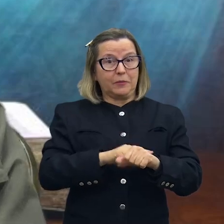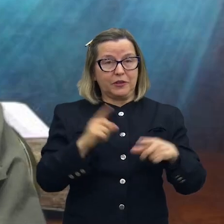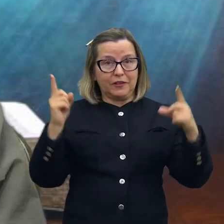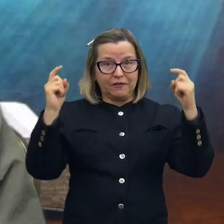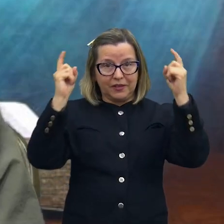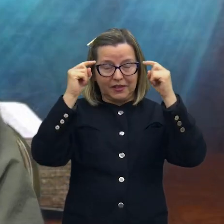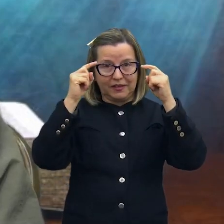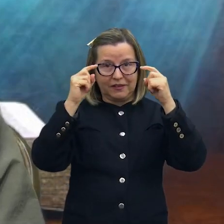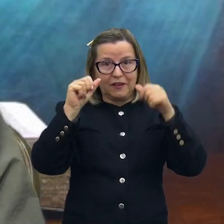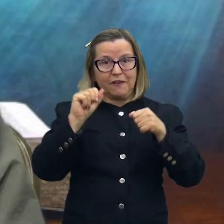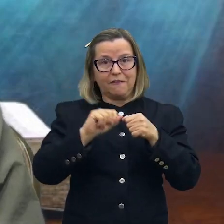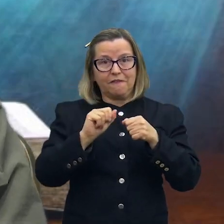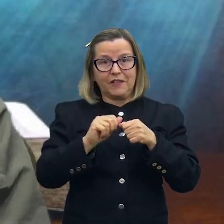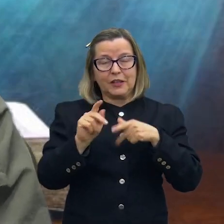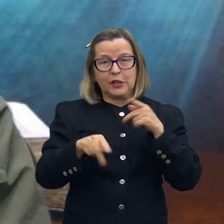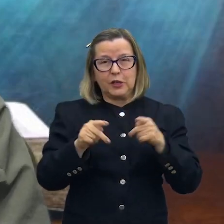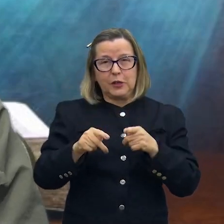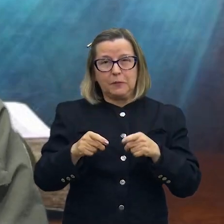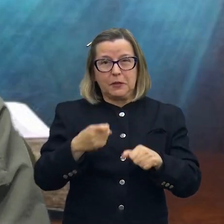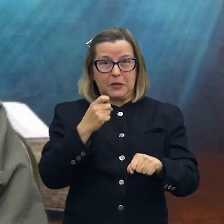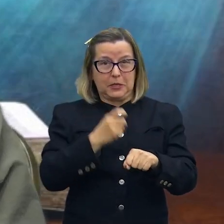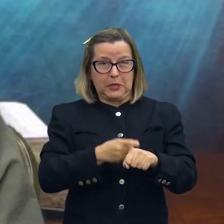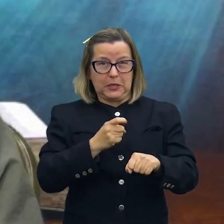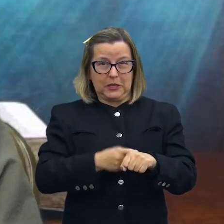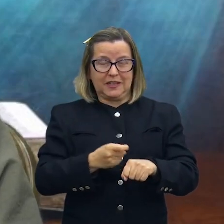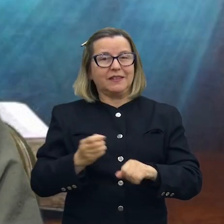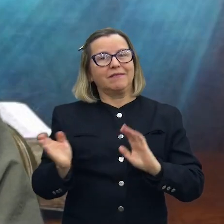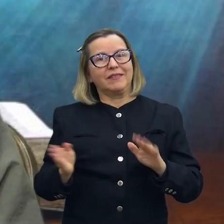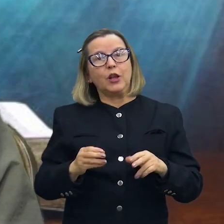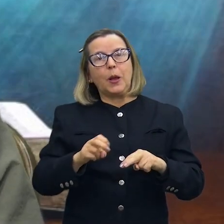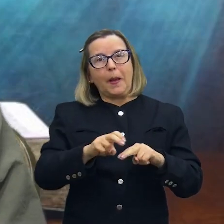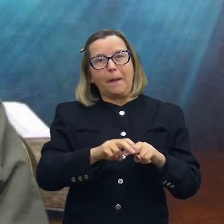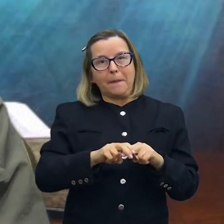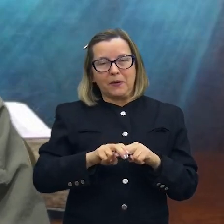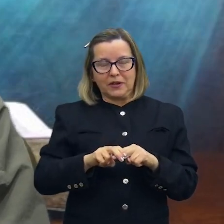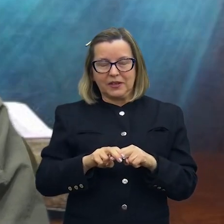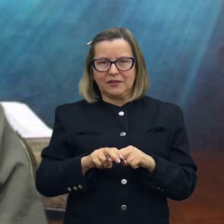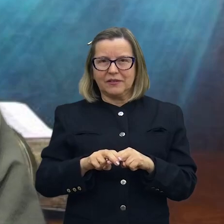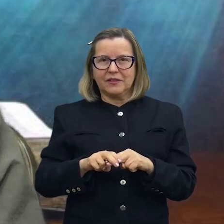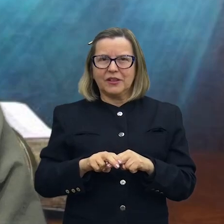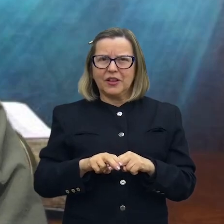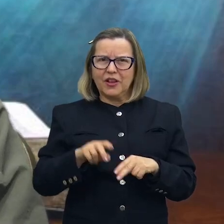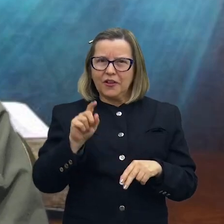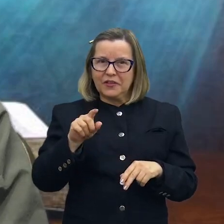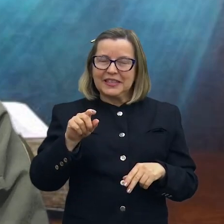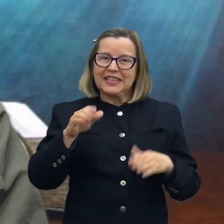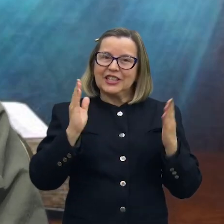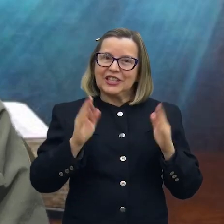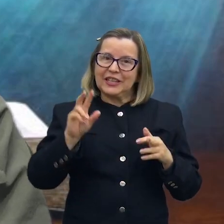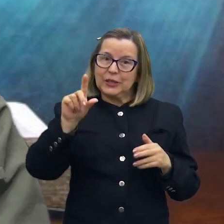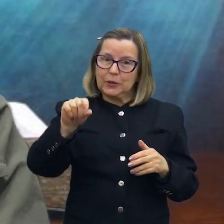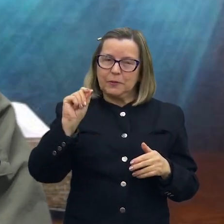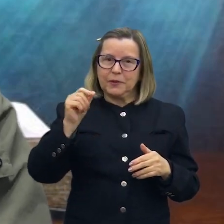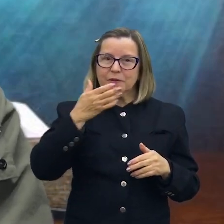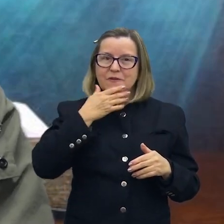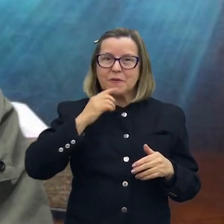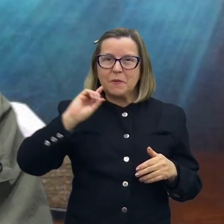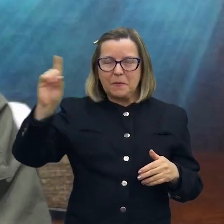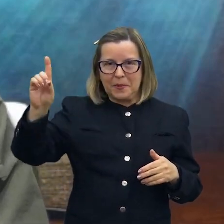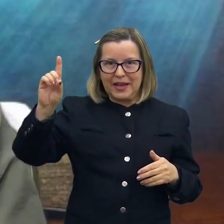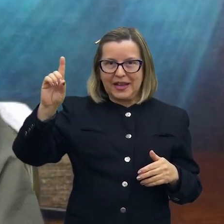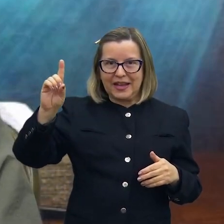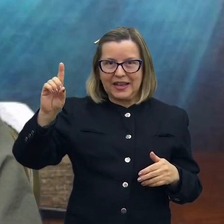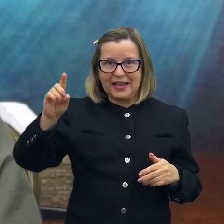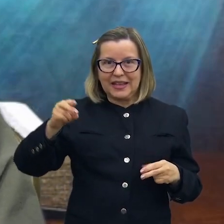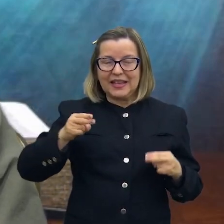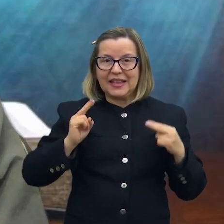homens rígidos. Por isso que somos tratados na tragédia. Você já descobriu que o Pai é o maior patrocinador